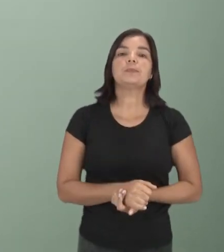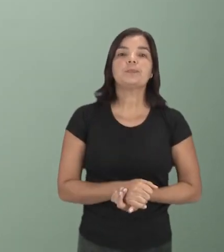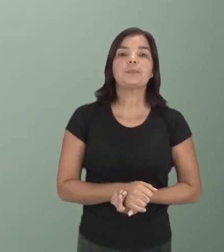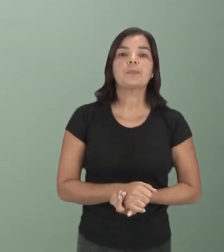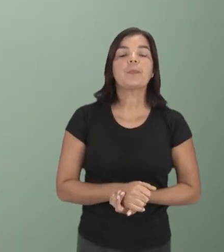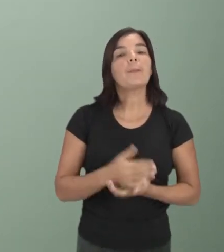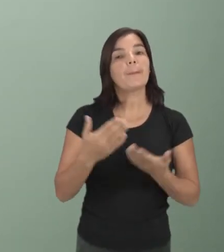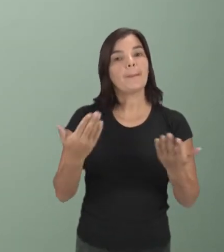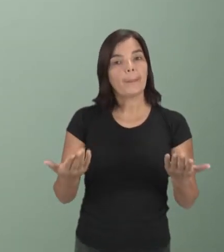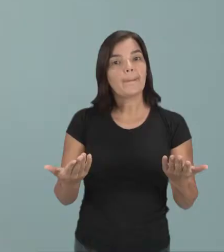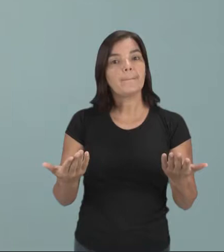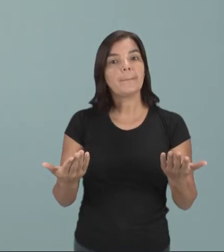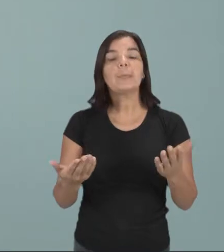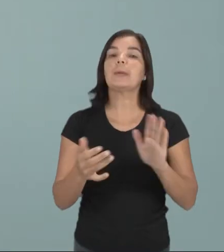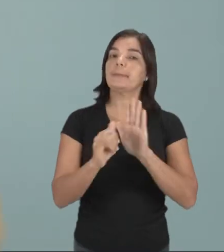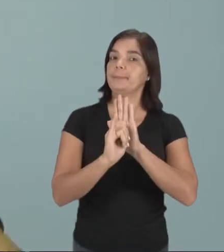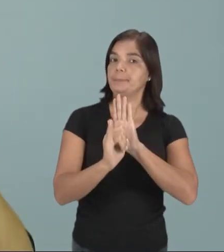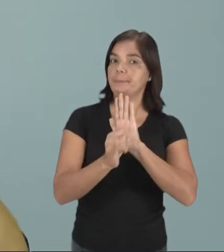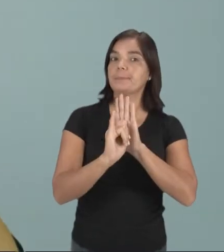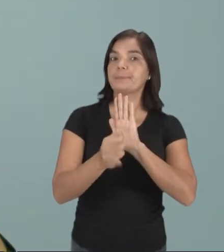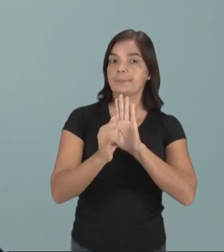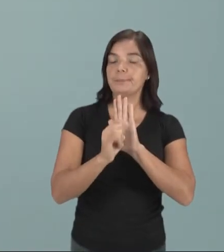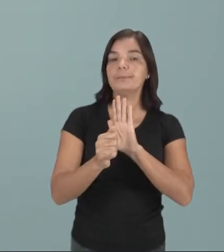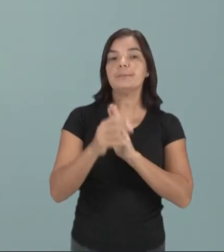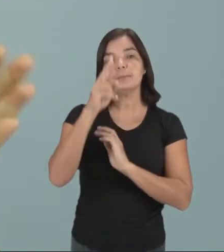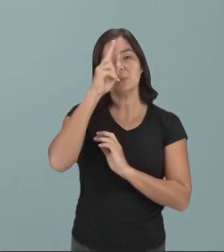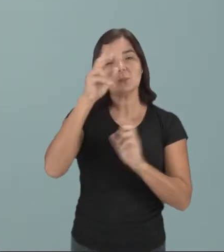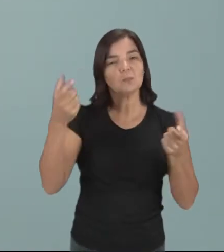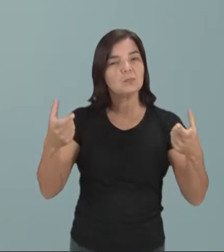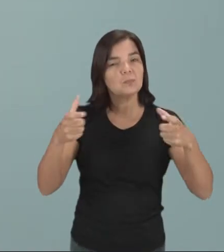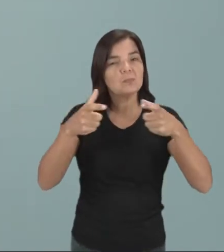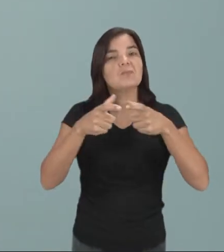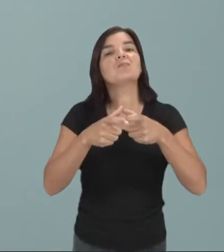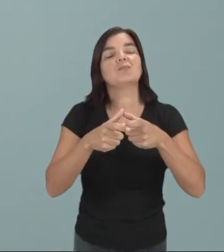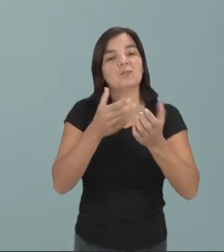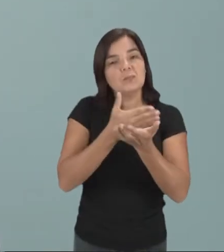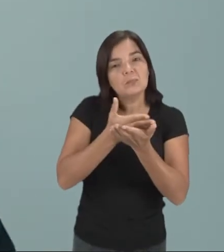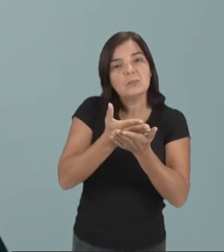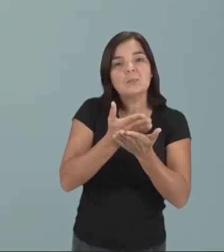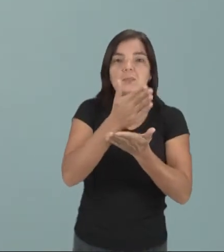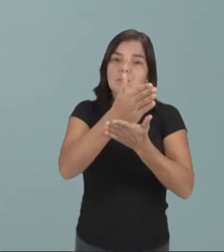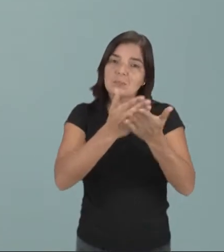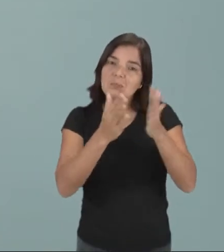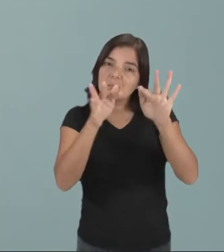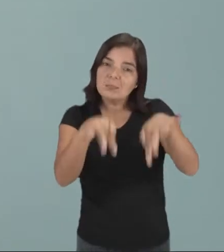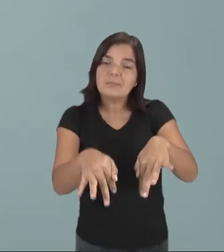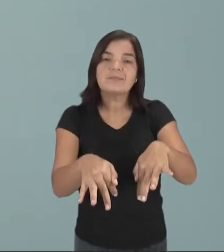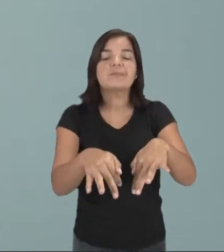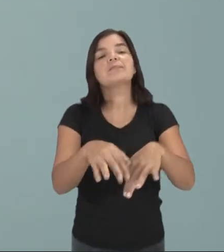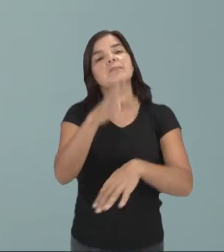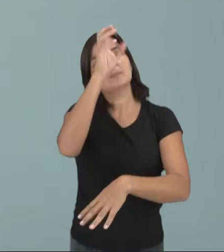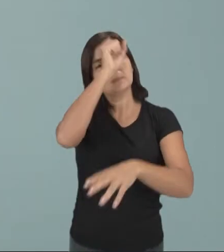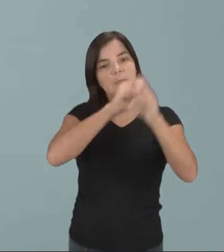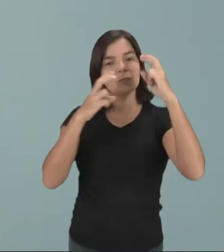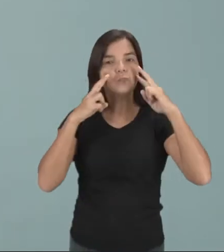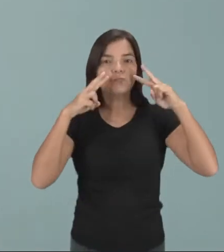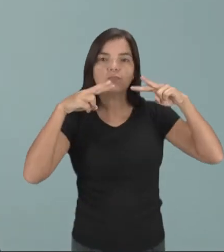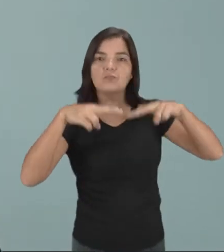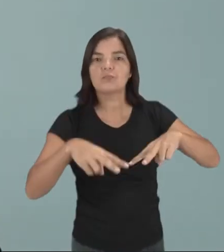Então, o romance e do conto, que são histórias mais curtas com começo, meio e fim, mais curtinha para prender o